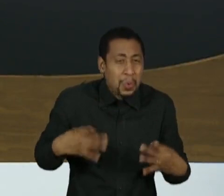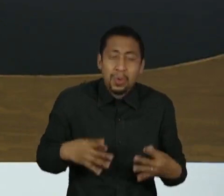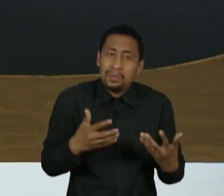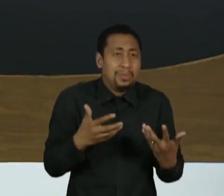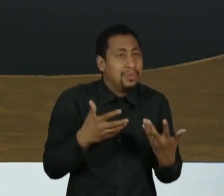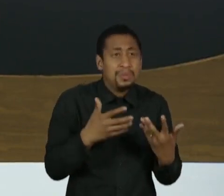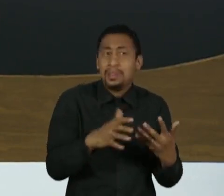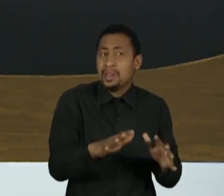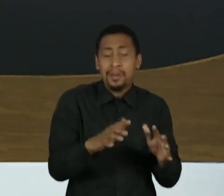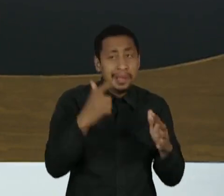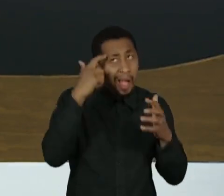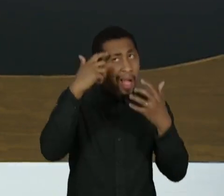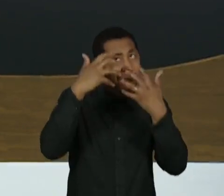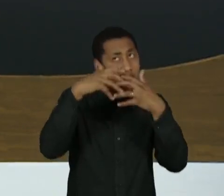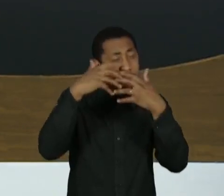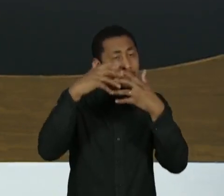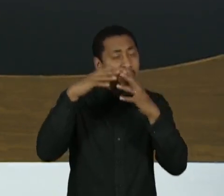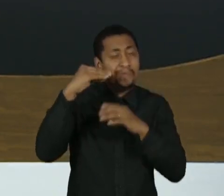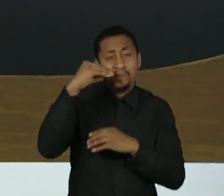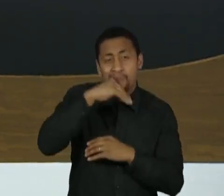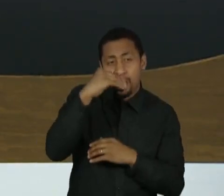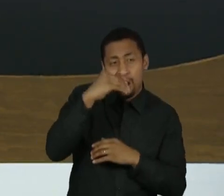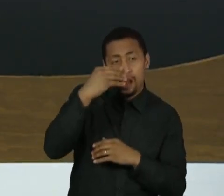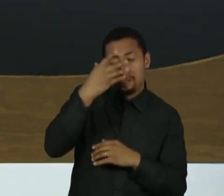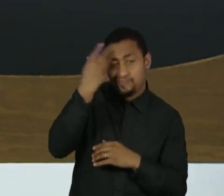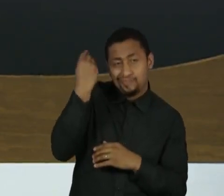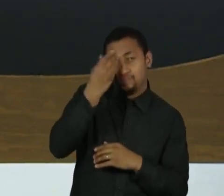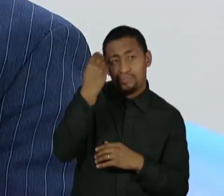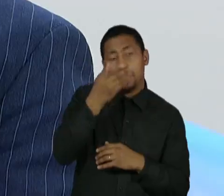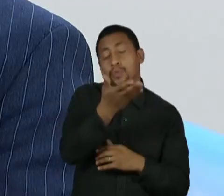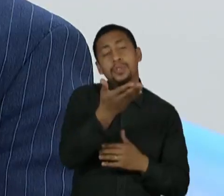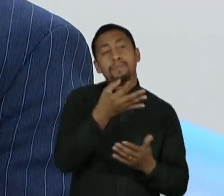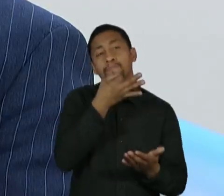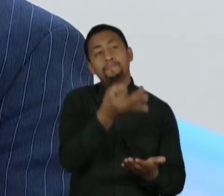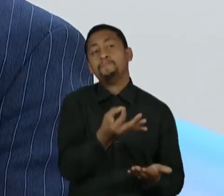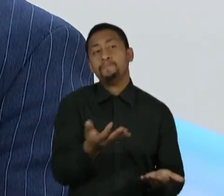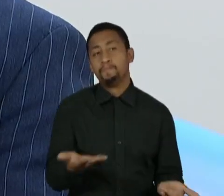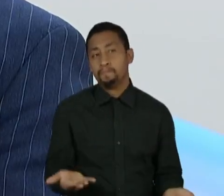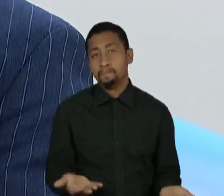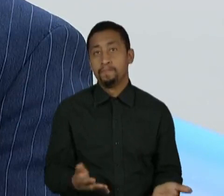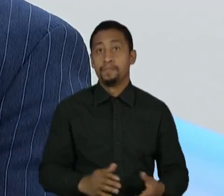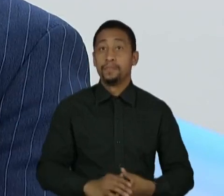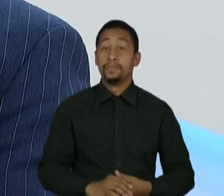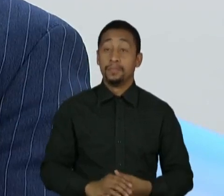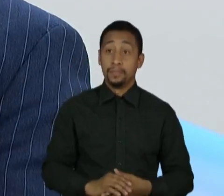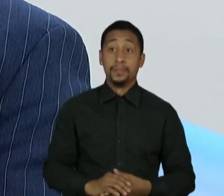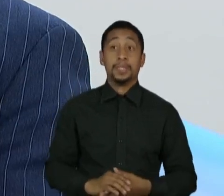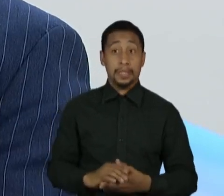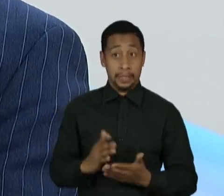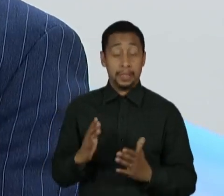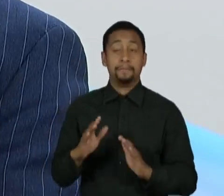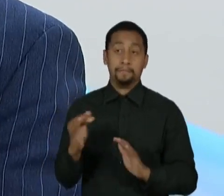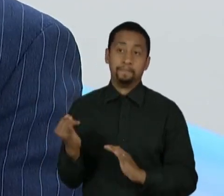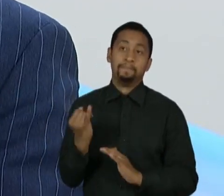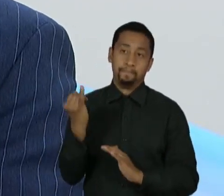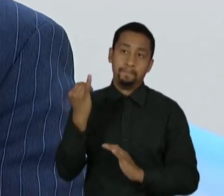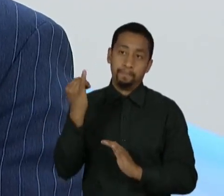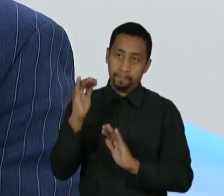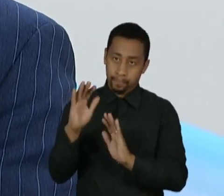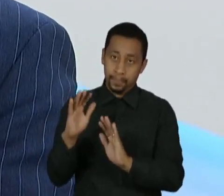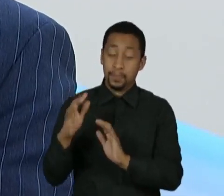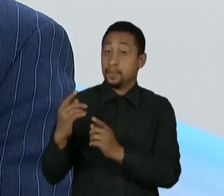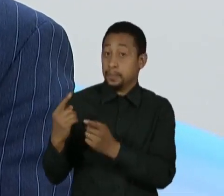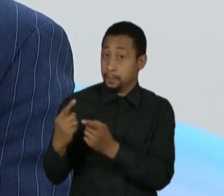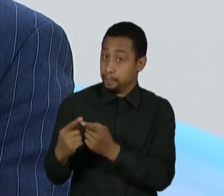avançada Qual é a seu posicionamento A esse respeito essa pergunta é muito importante porque a gente foi